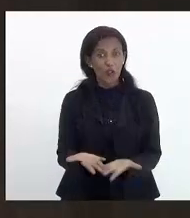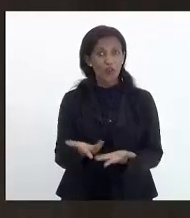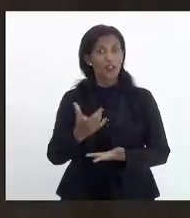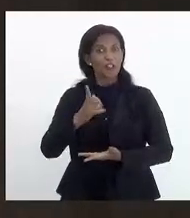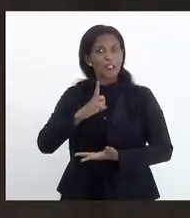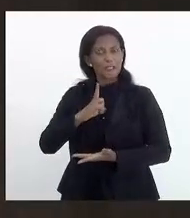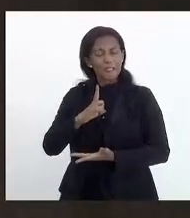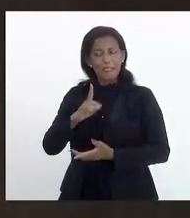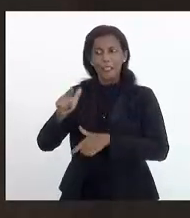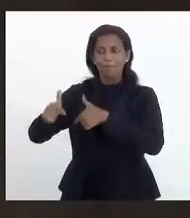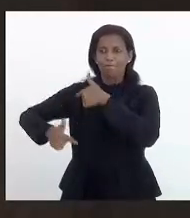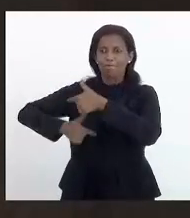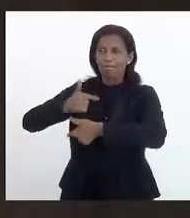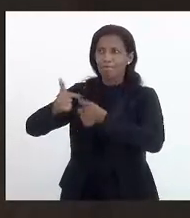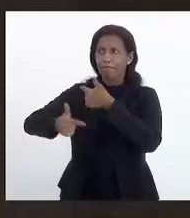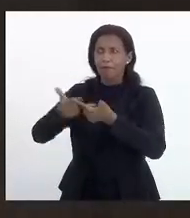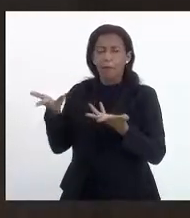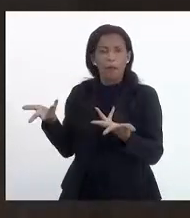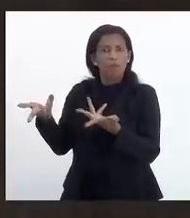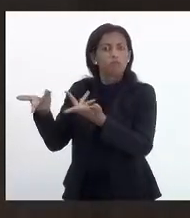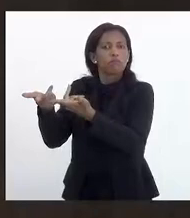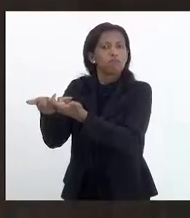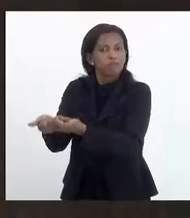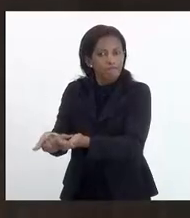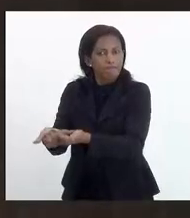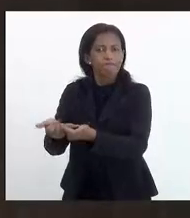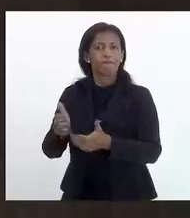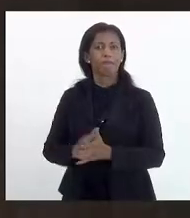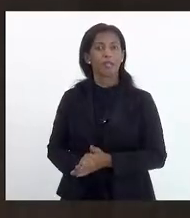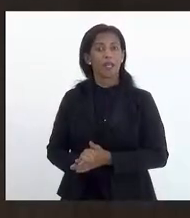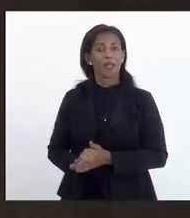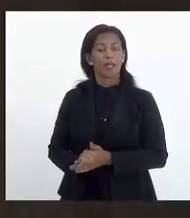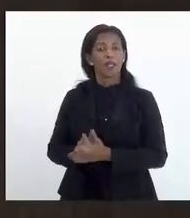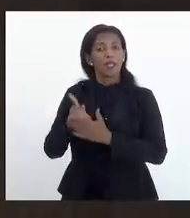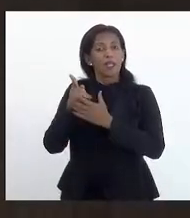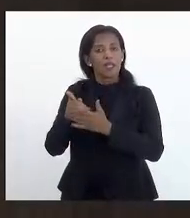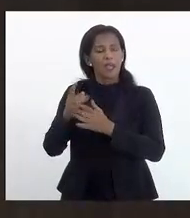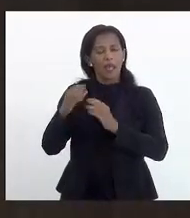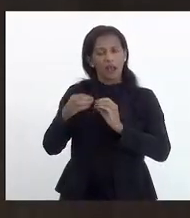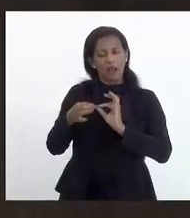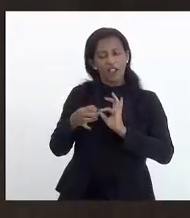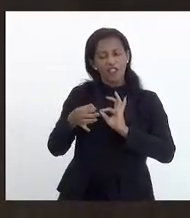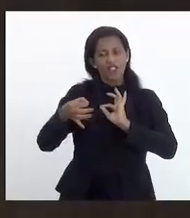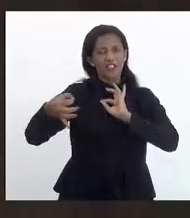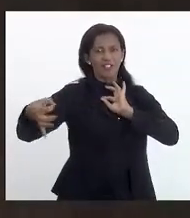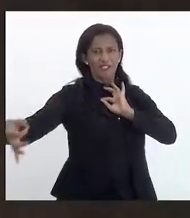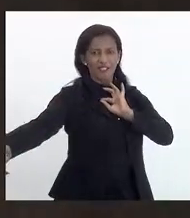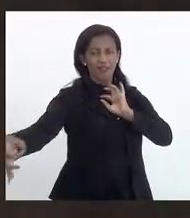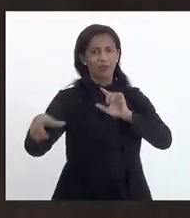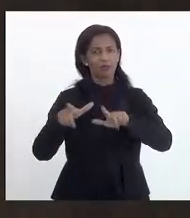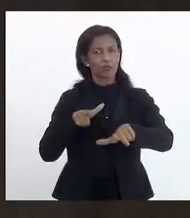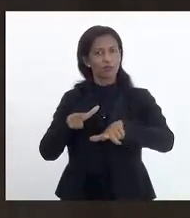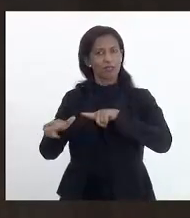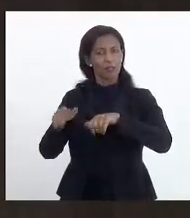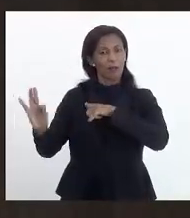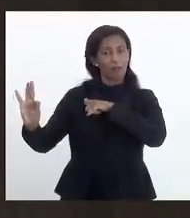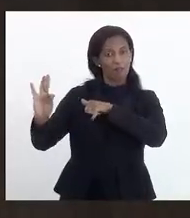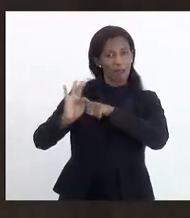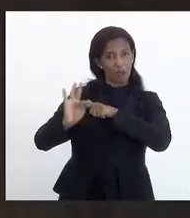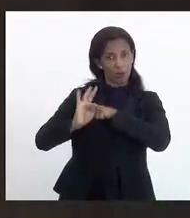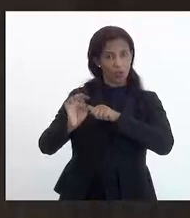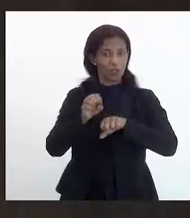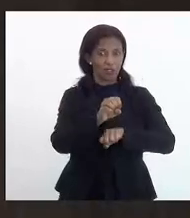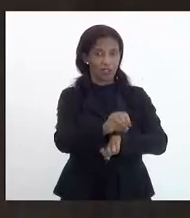atendimento importante e fundamental, que é a construção da extensão desses espaços de ensino e tecnologia,